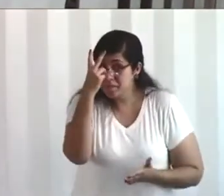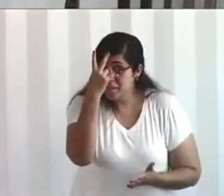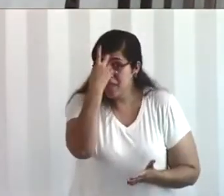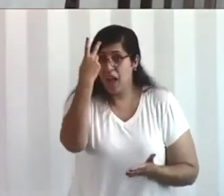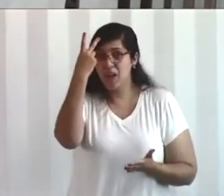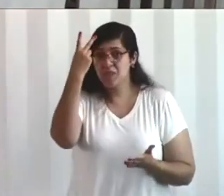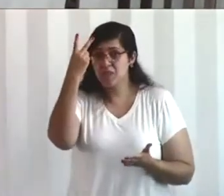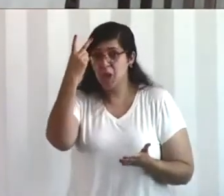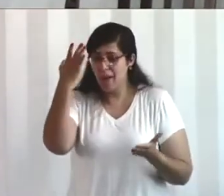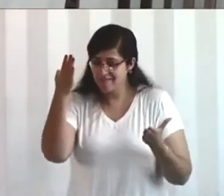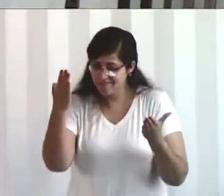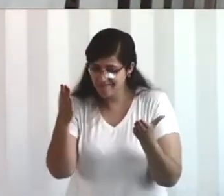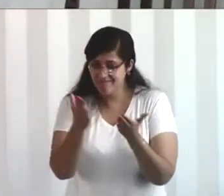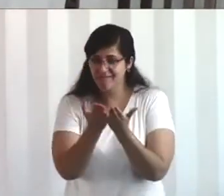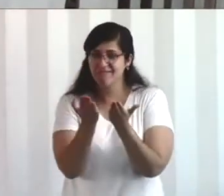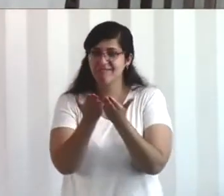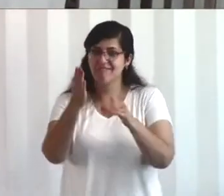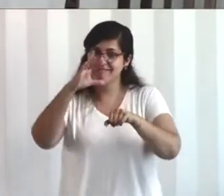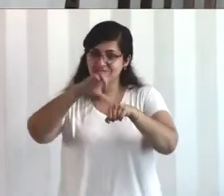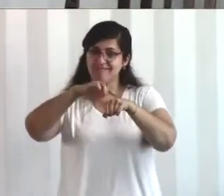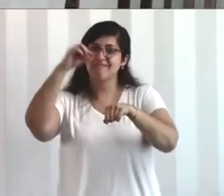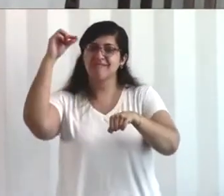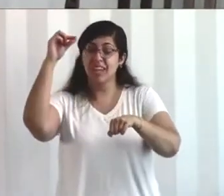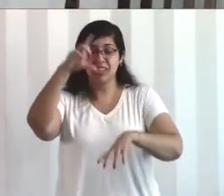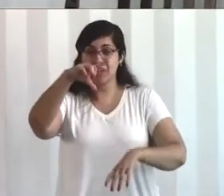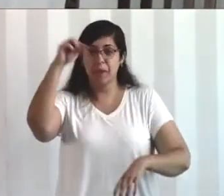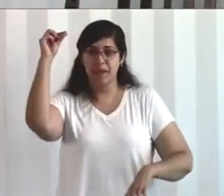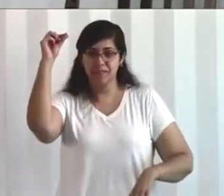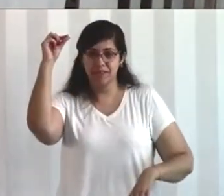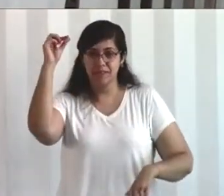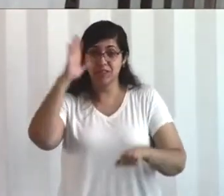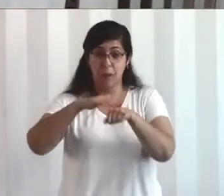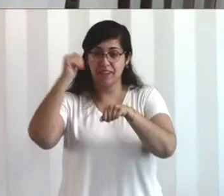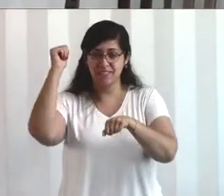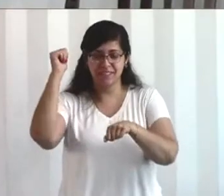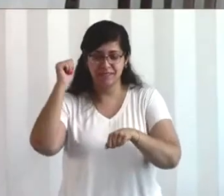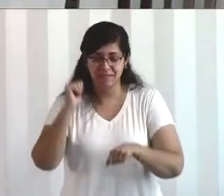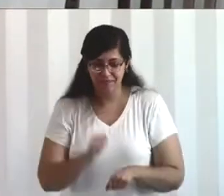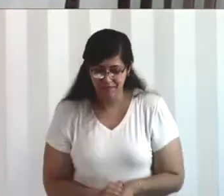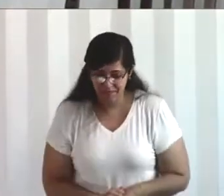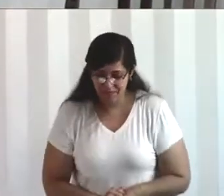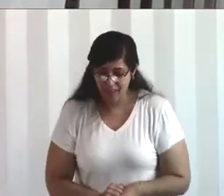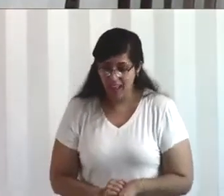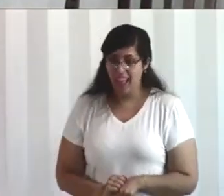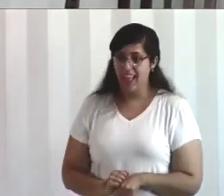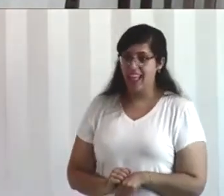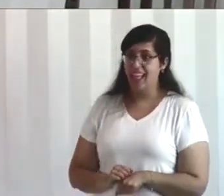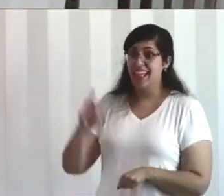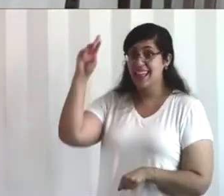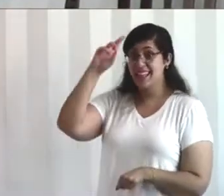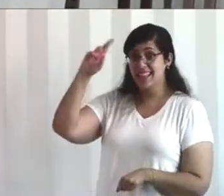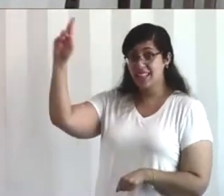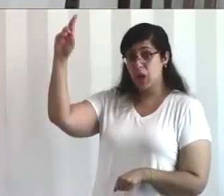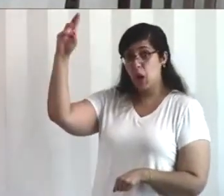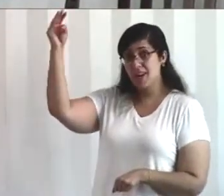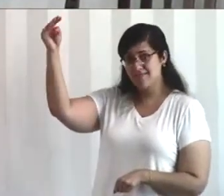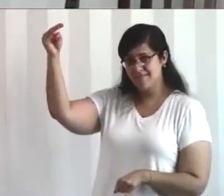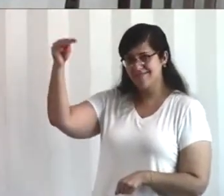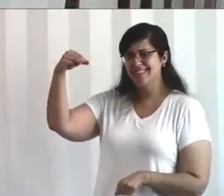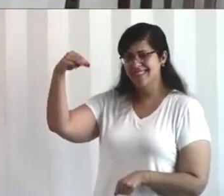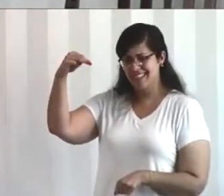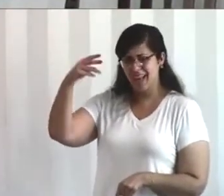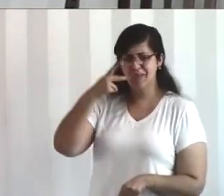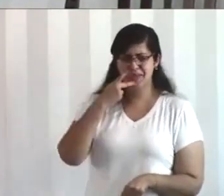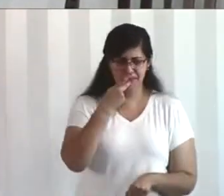eleitos, através da confirmação de Deus. Deus confirmou a Paulo, como já